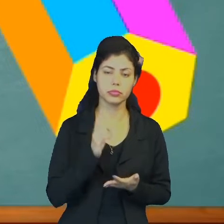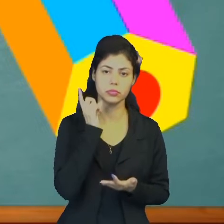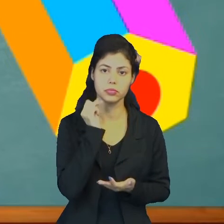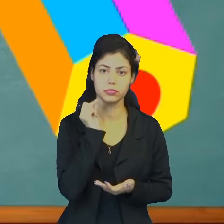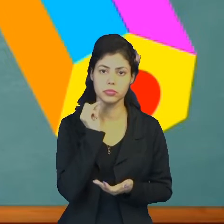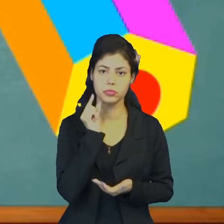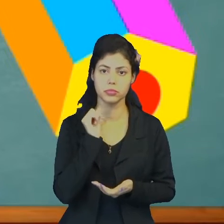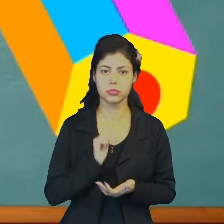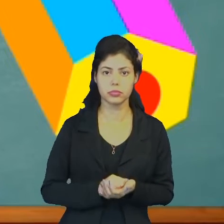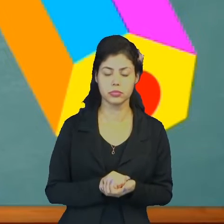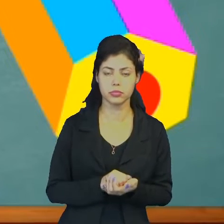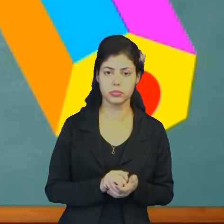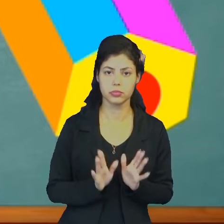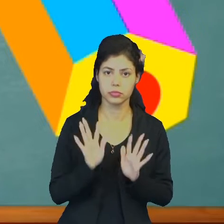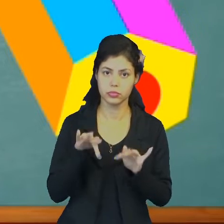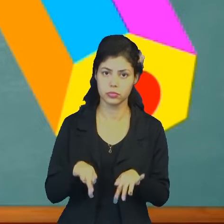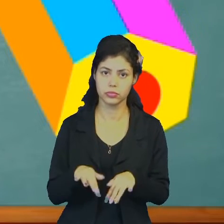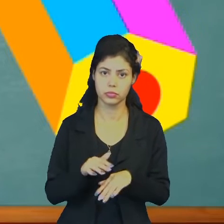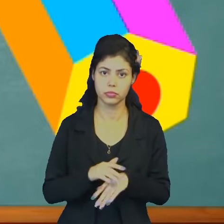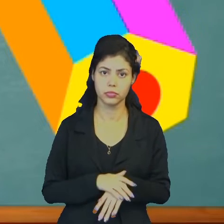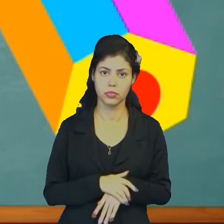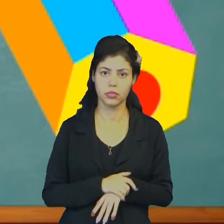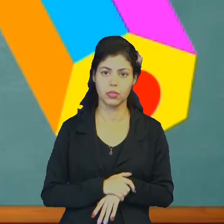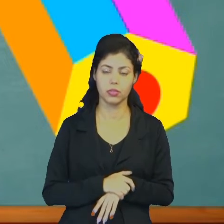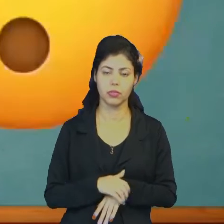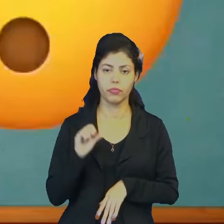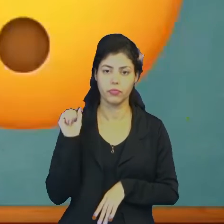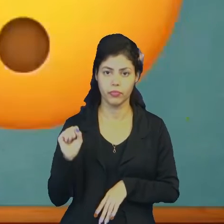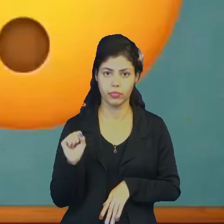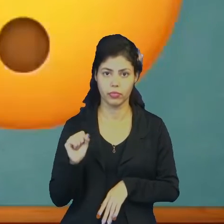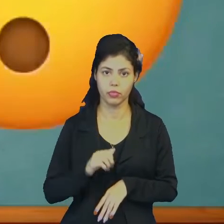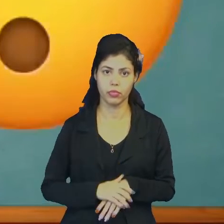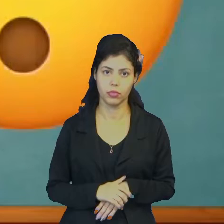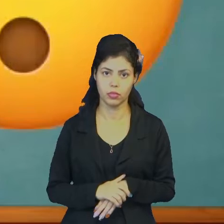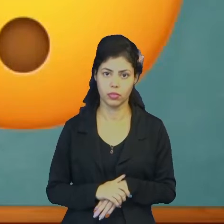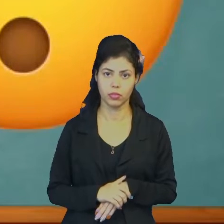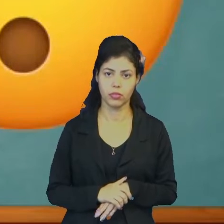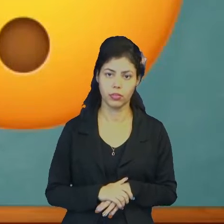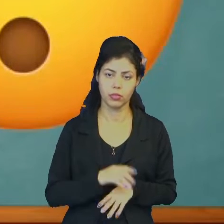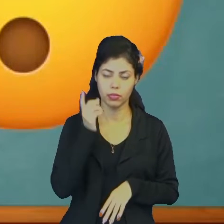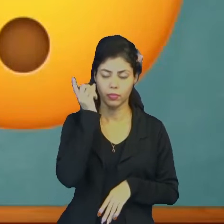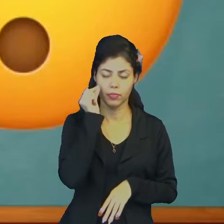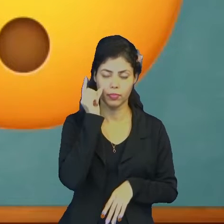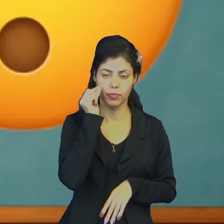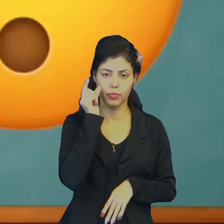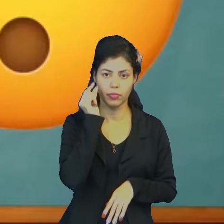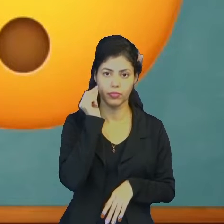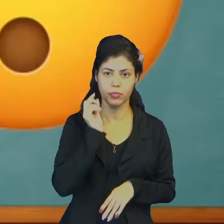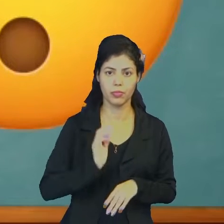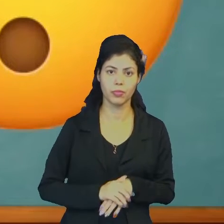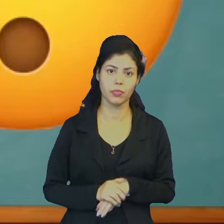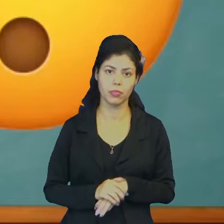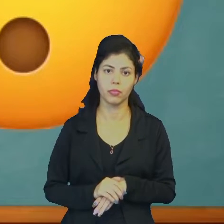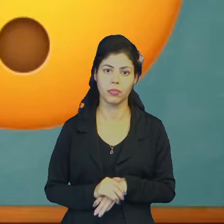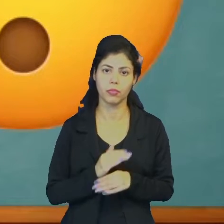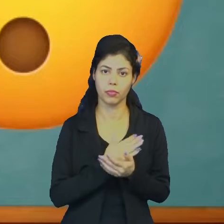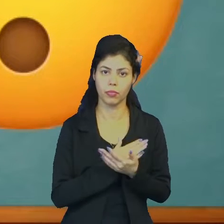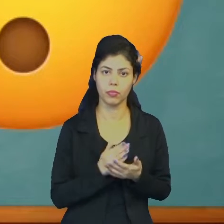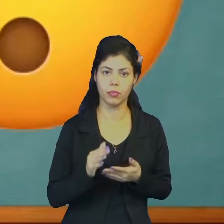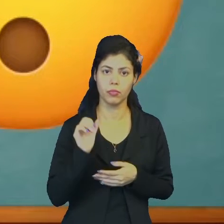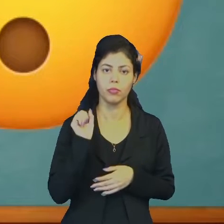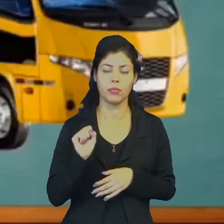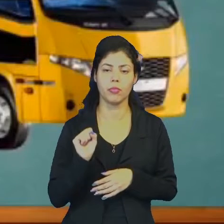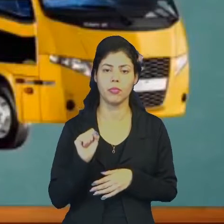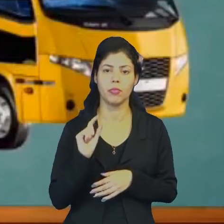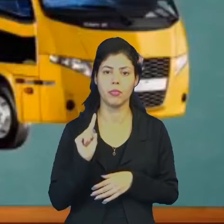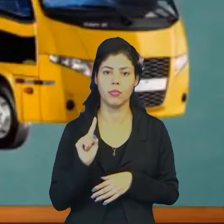Lápis está no final da palavra. Eu uso um S só. Sono está no começo da palavra. Eu uso